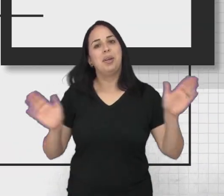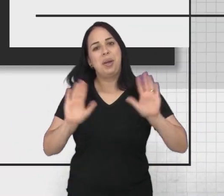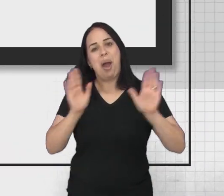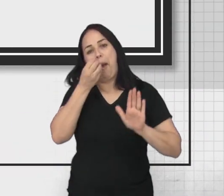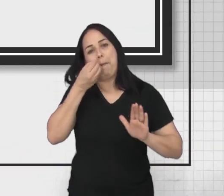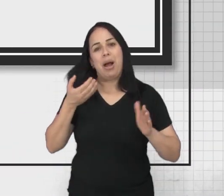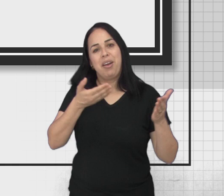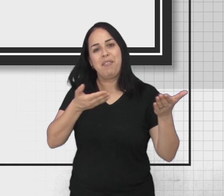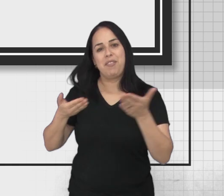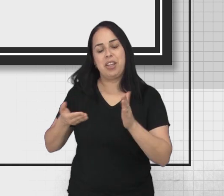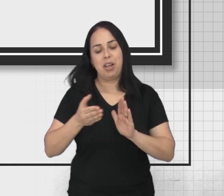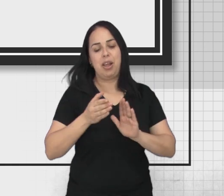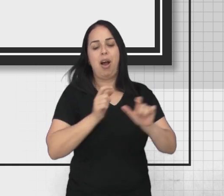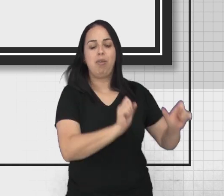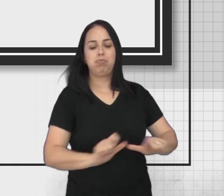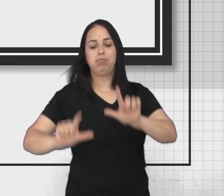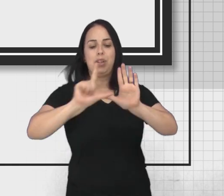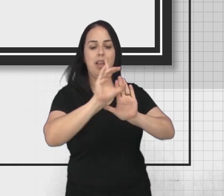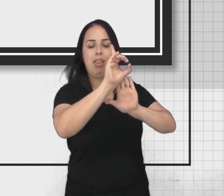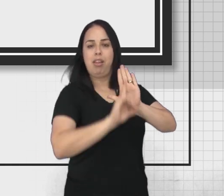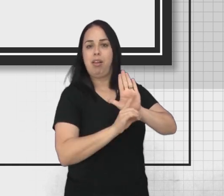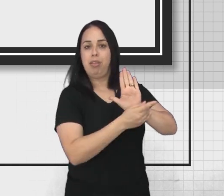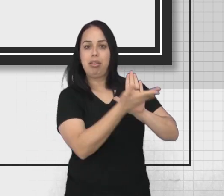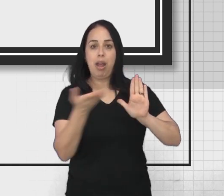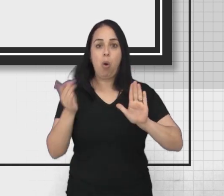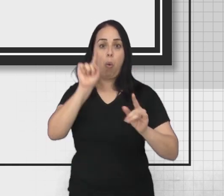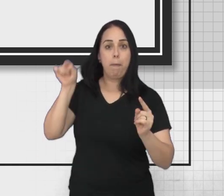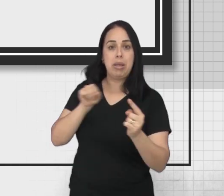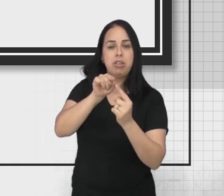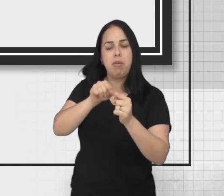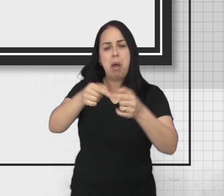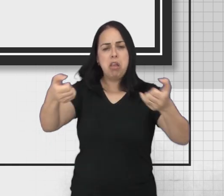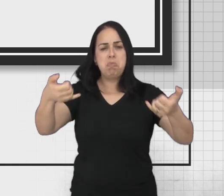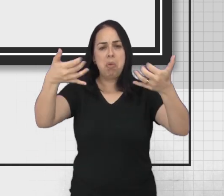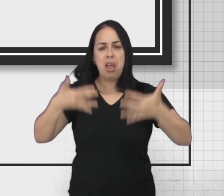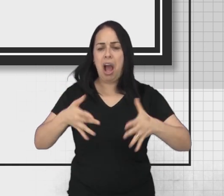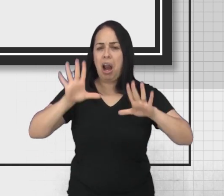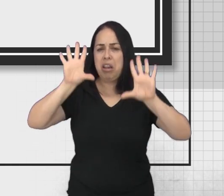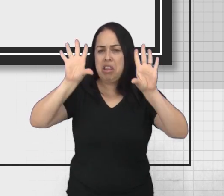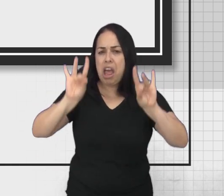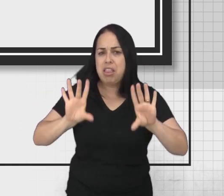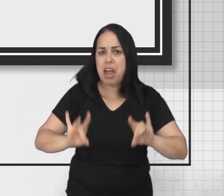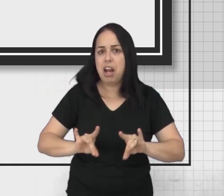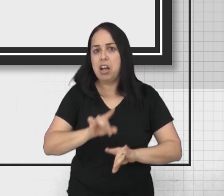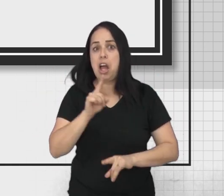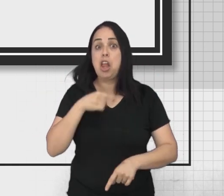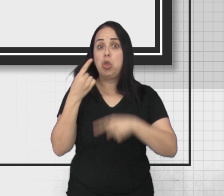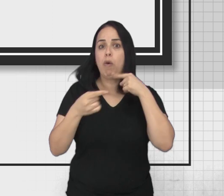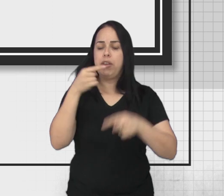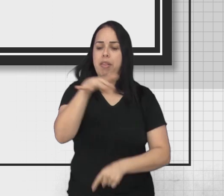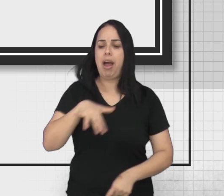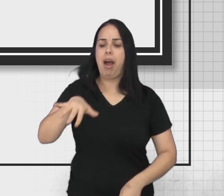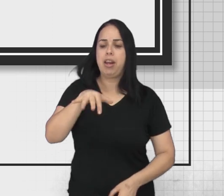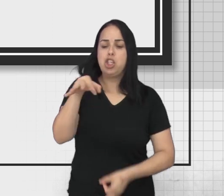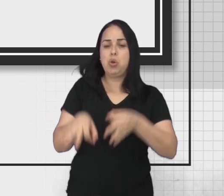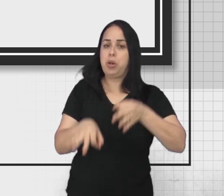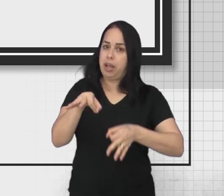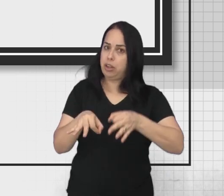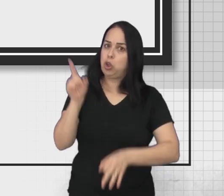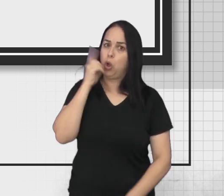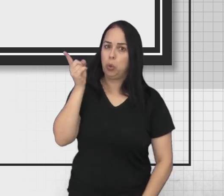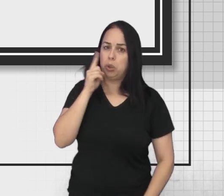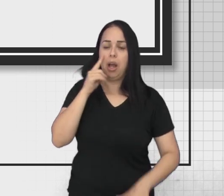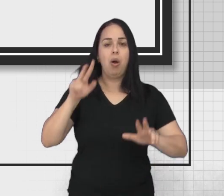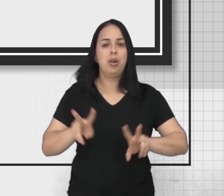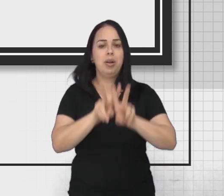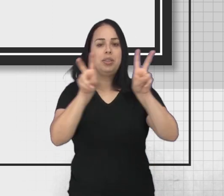Oi, seja bem-vindo ao Seu Direito. Aqui o nosso objetivo é te esclarecer sobre algumas dúvidas jurídicas do nosso dia a dia.